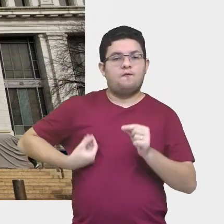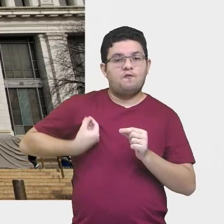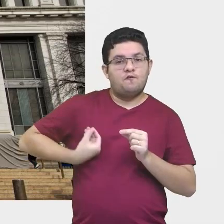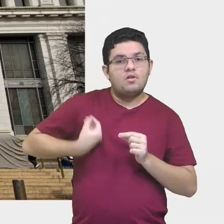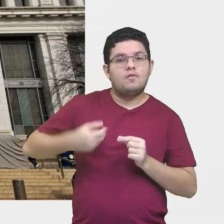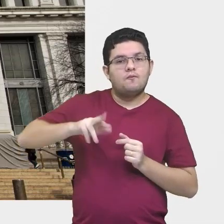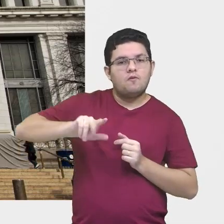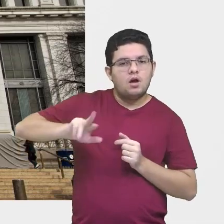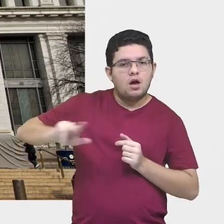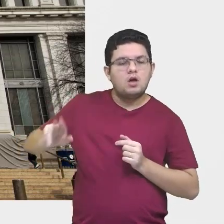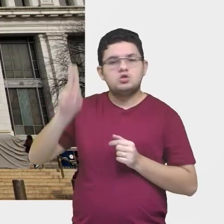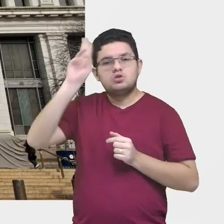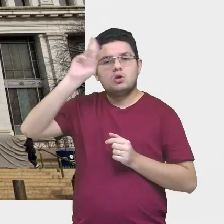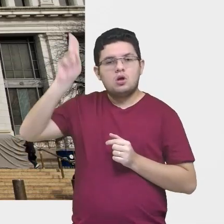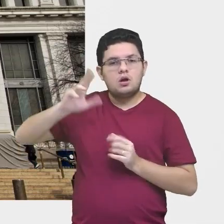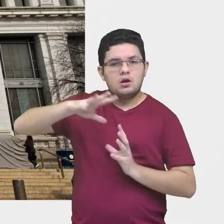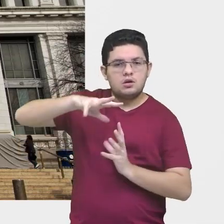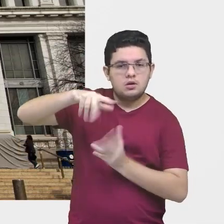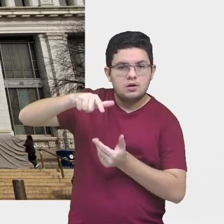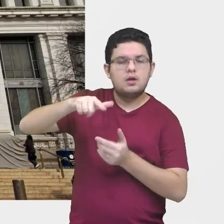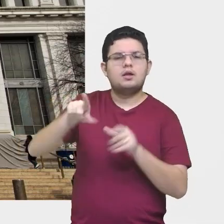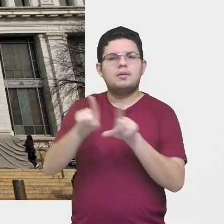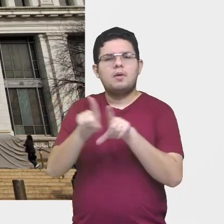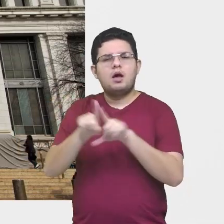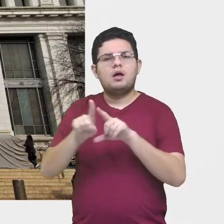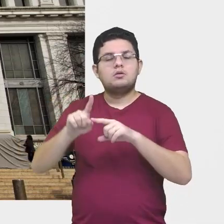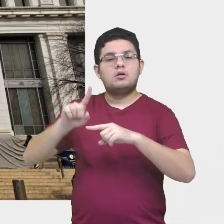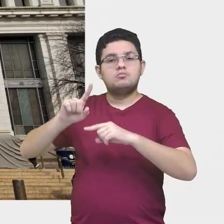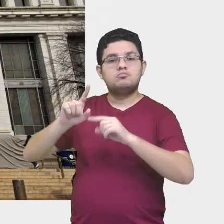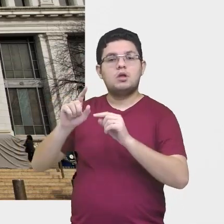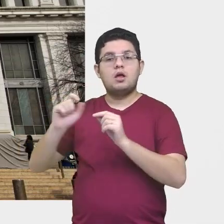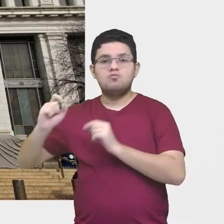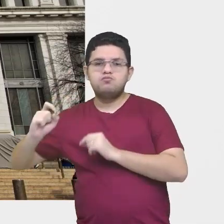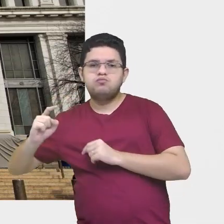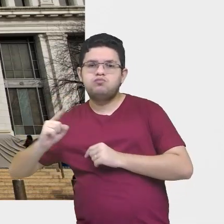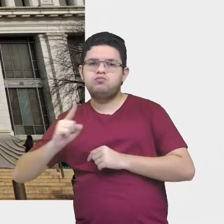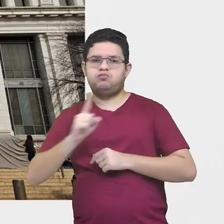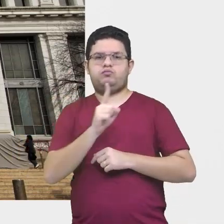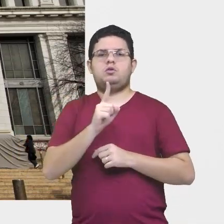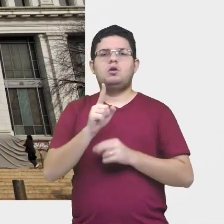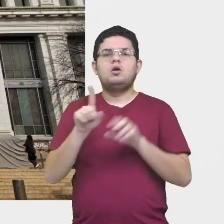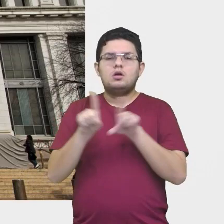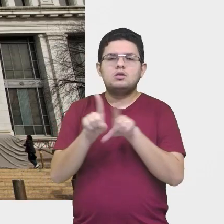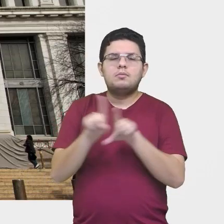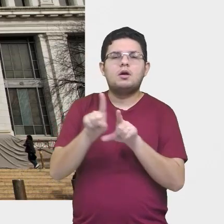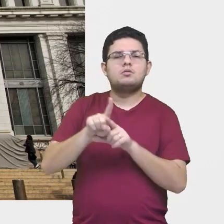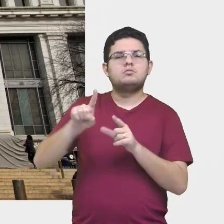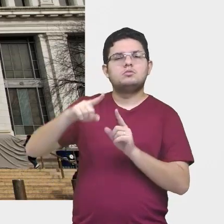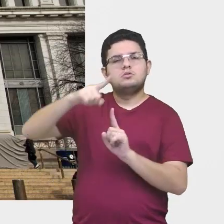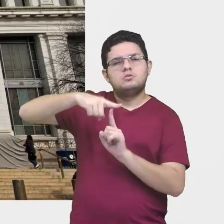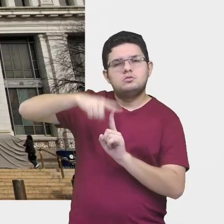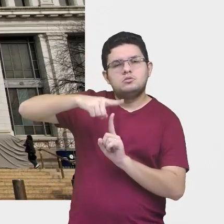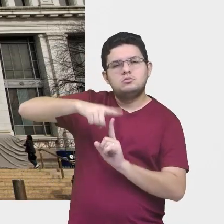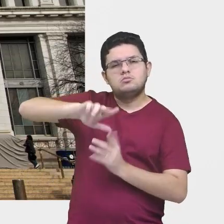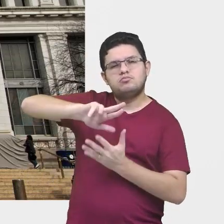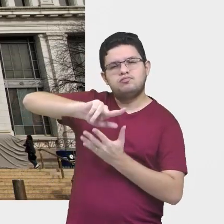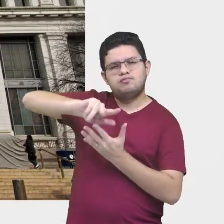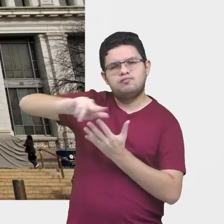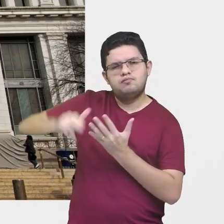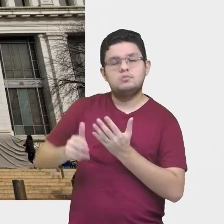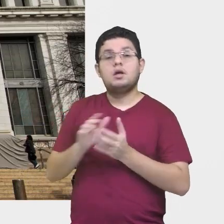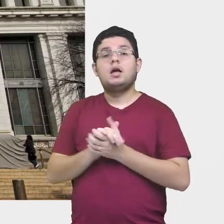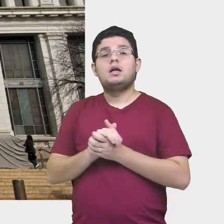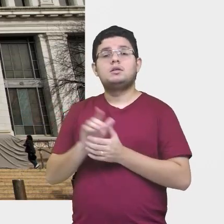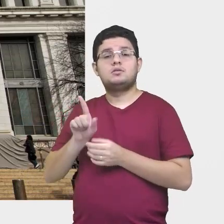evolução, da diversidade, não é? Então, os museus de História Natural, eles contam a história